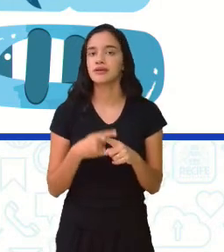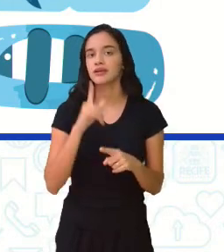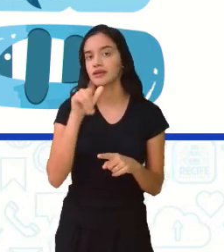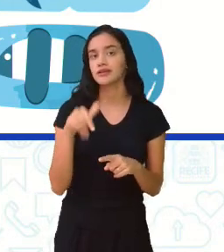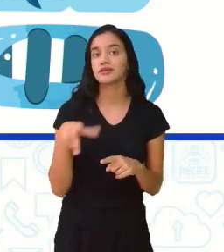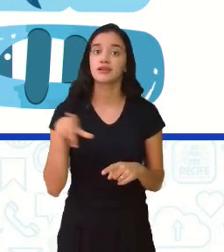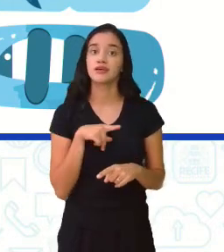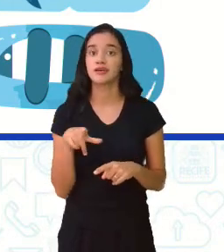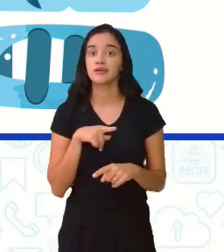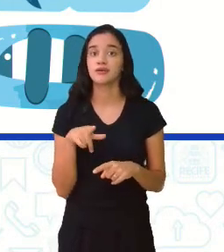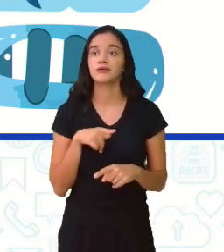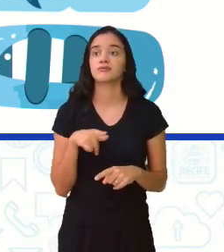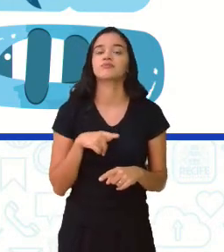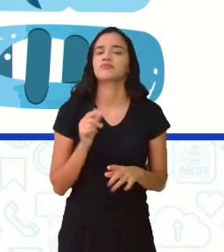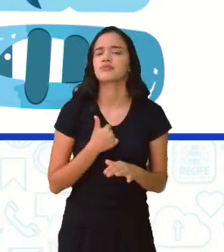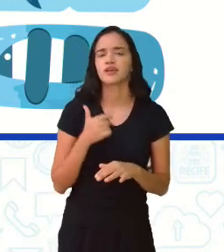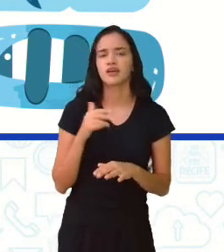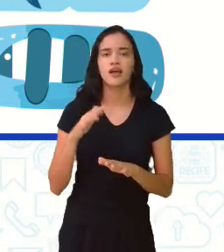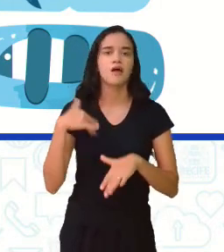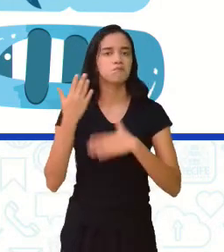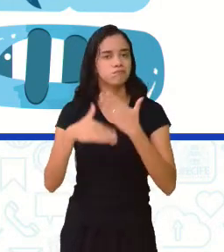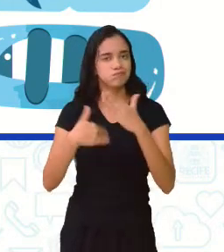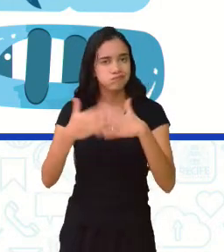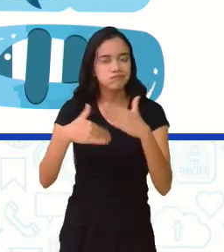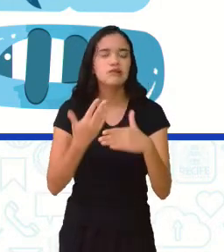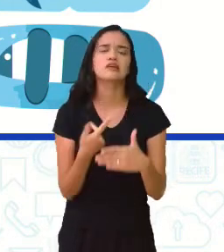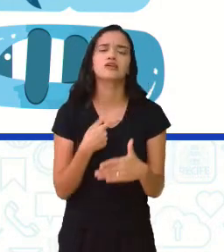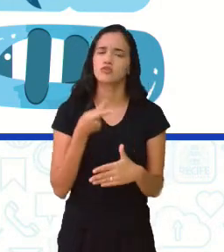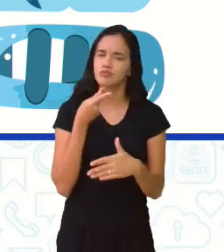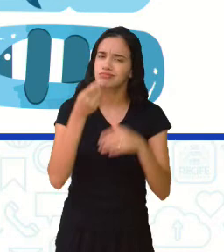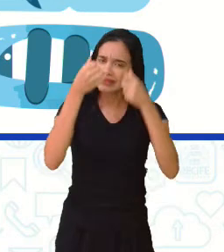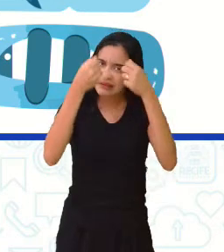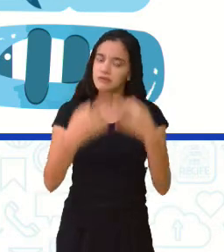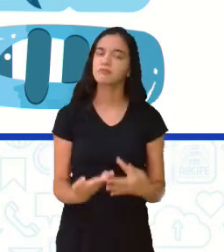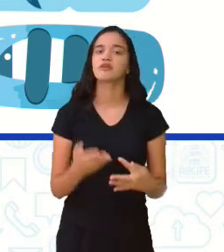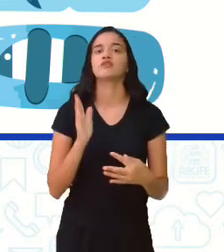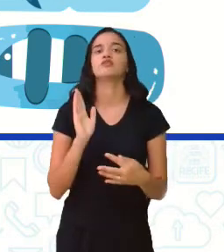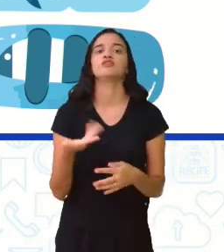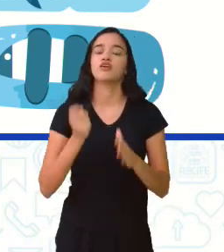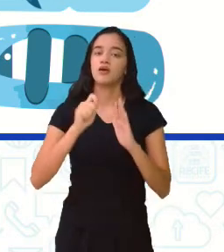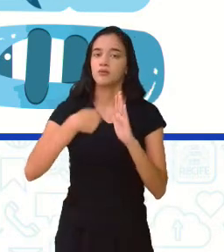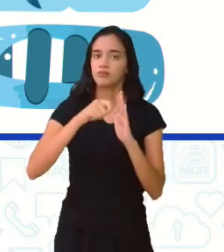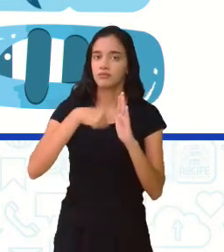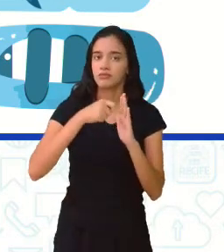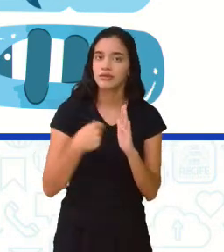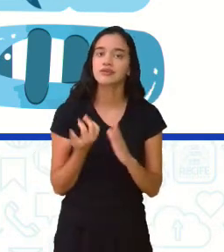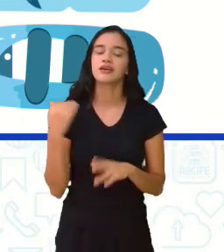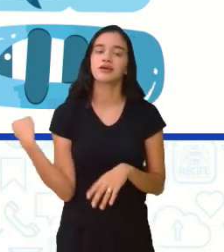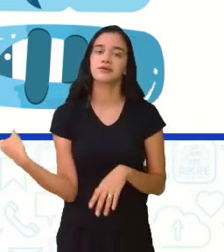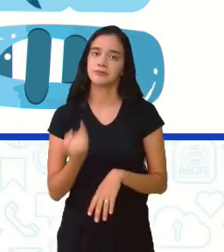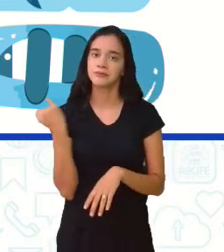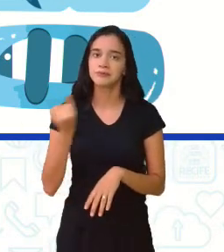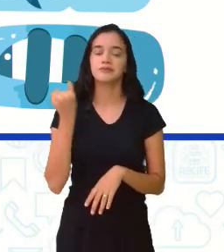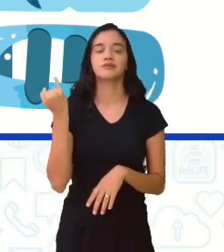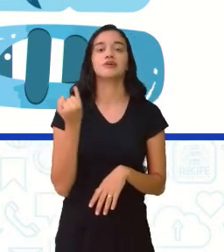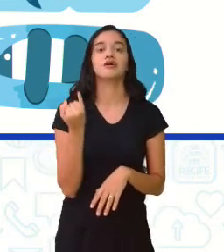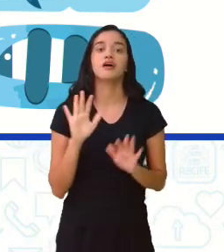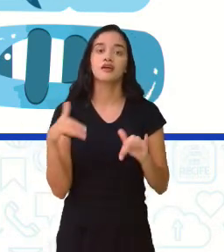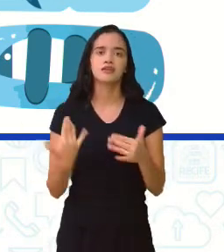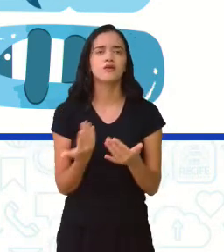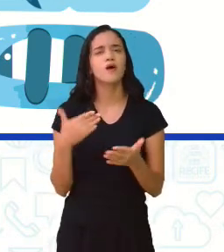causar eutrofização, é aquela história toda, né? Que a gente já falou, já mostramos em vídeo, que é super importante aí. Então,